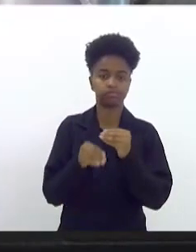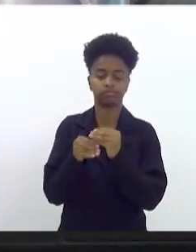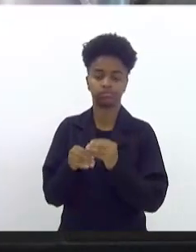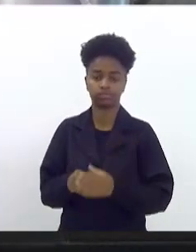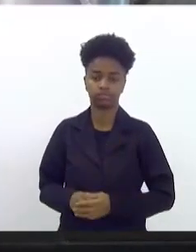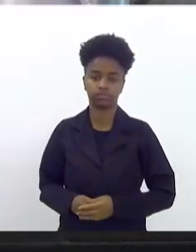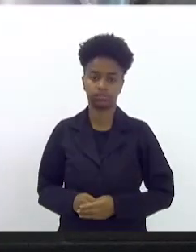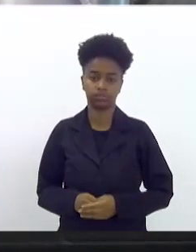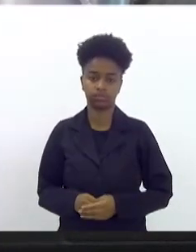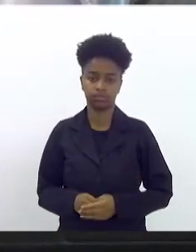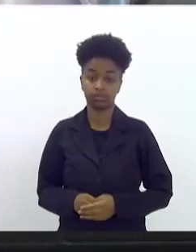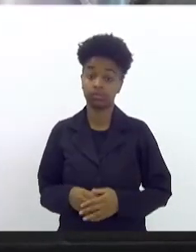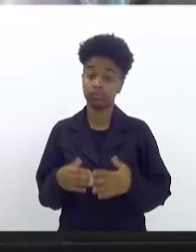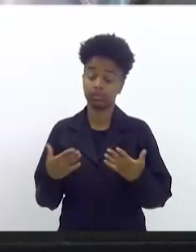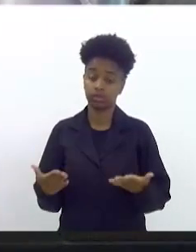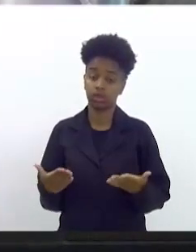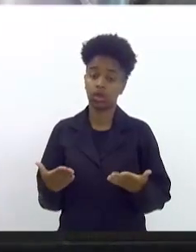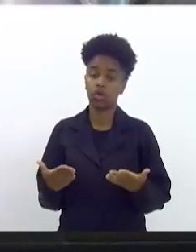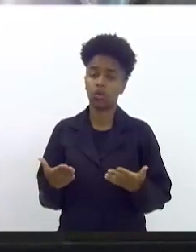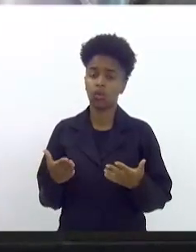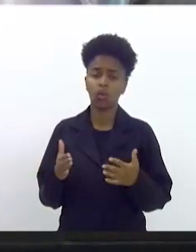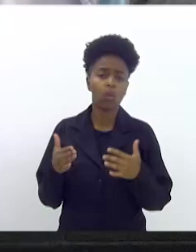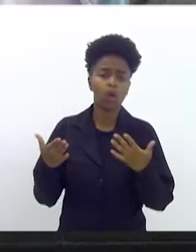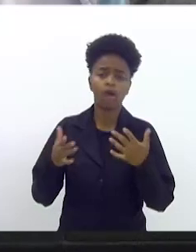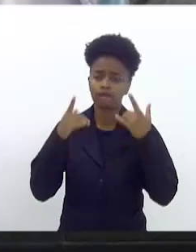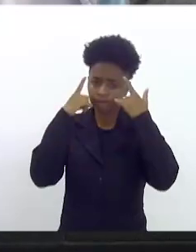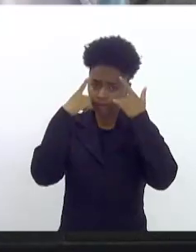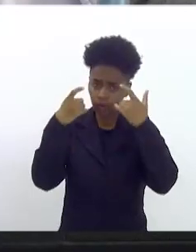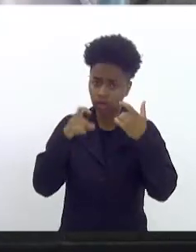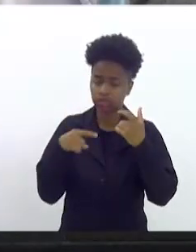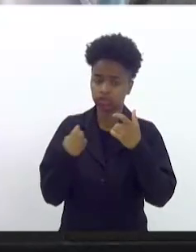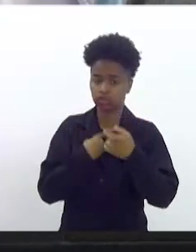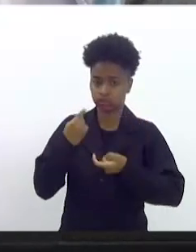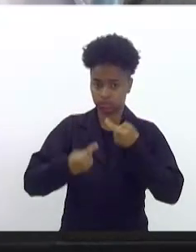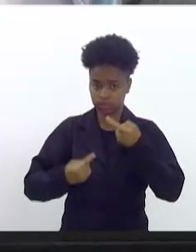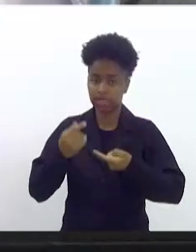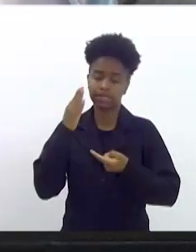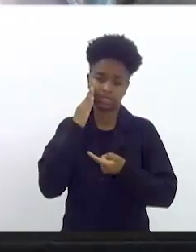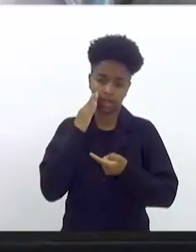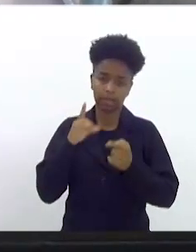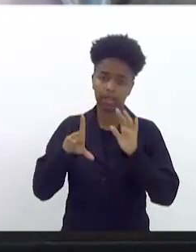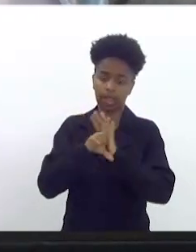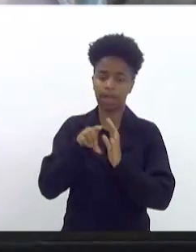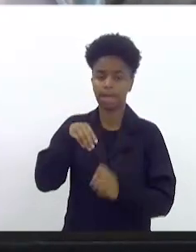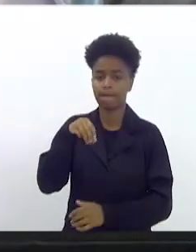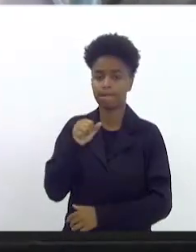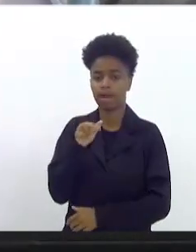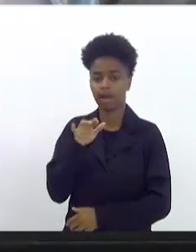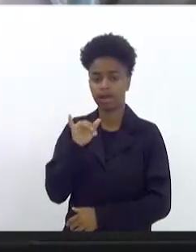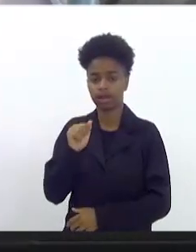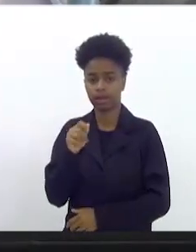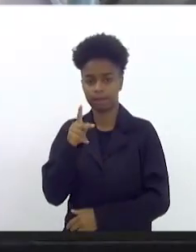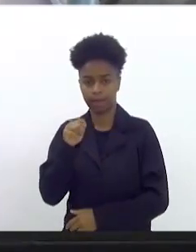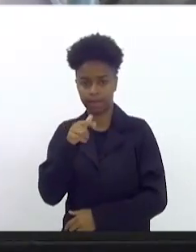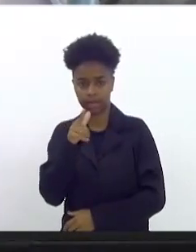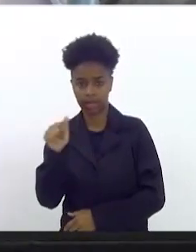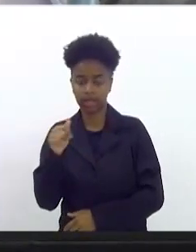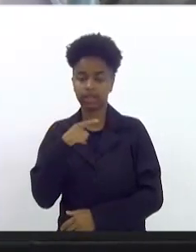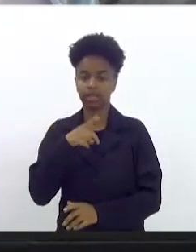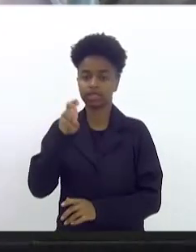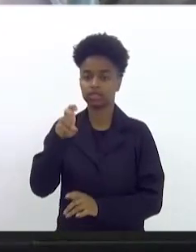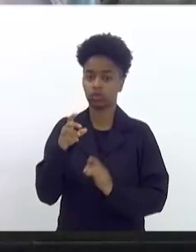E, basicamente, quais são as violências que nós vamos tratar? Nós sabemos que a Lei Maria da Penha ela apresenta 5 tipos